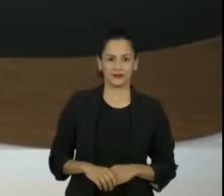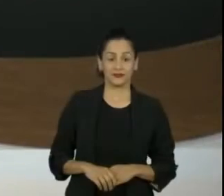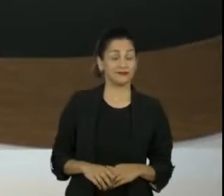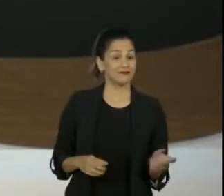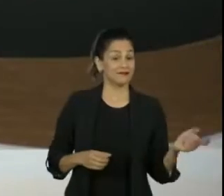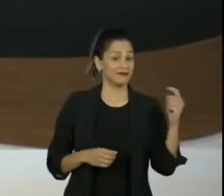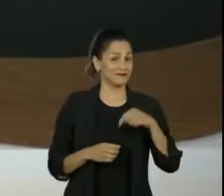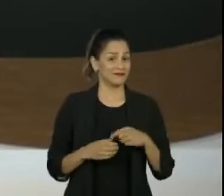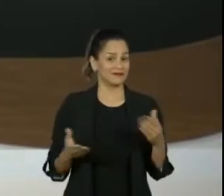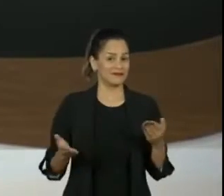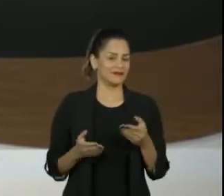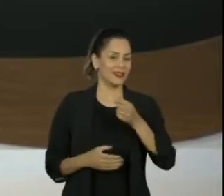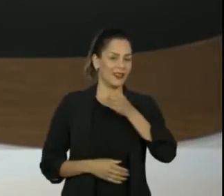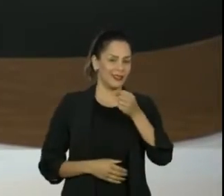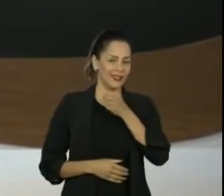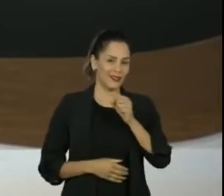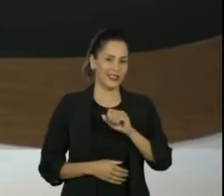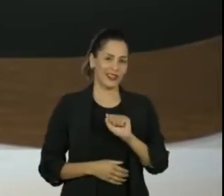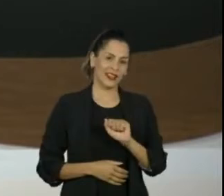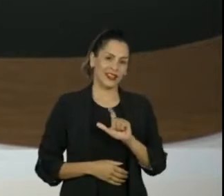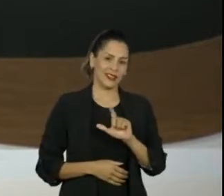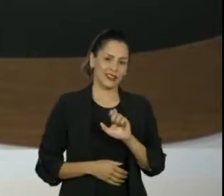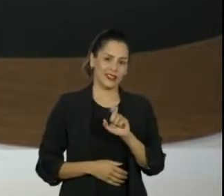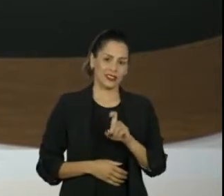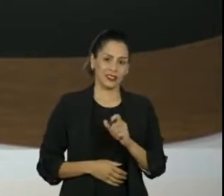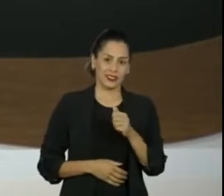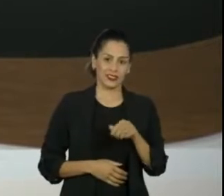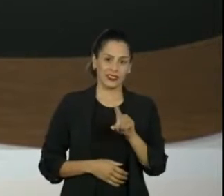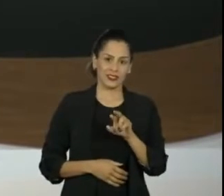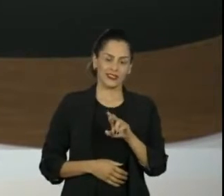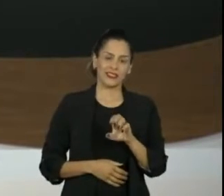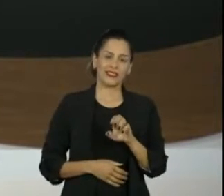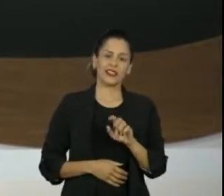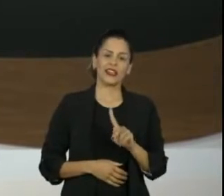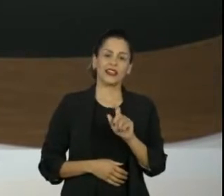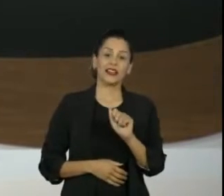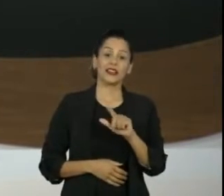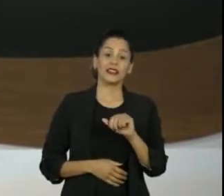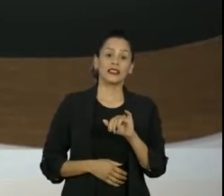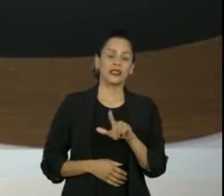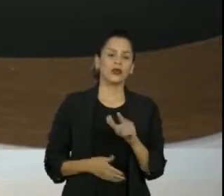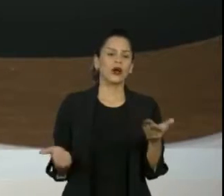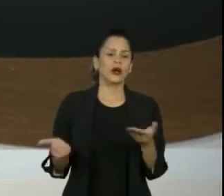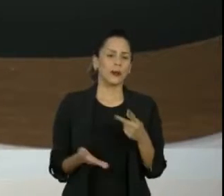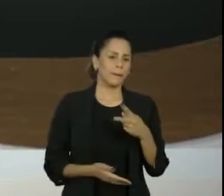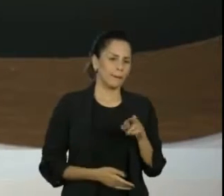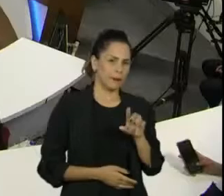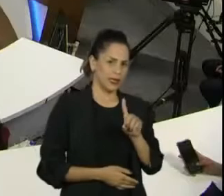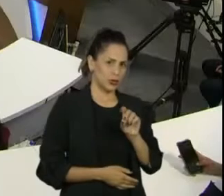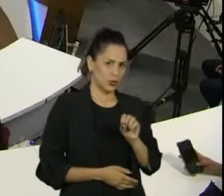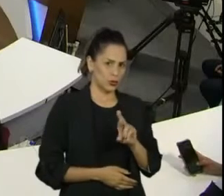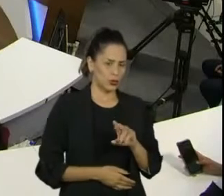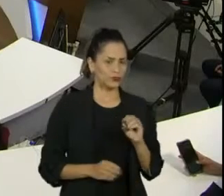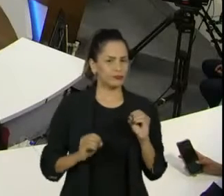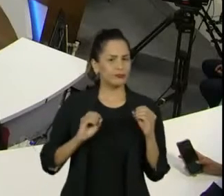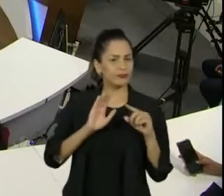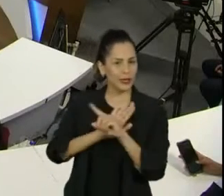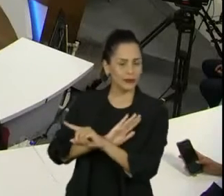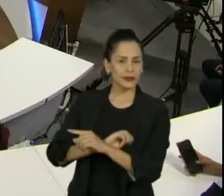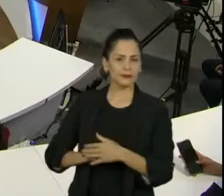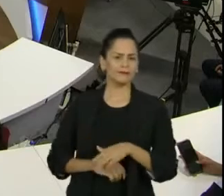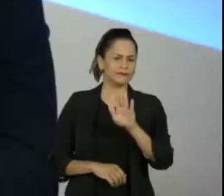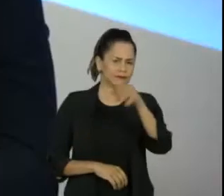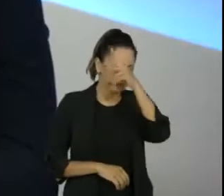Estamos de volta com a entrevista com Alexandre Calil e a pergunta agora é do Pedro Venceslau. Prefeito, o governador Romeu